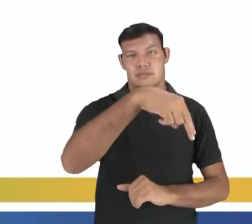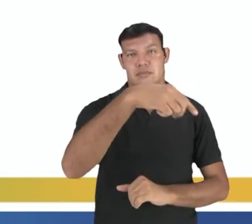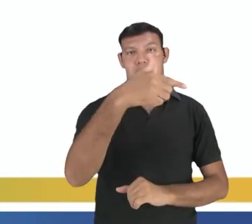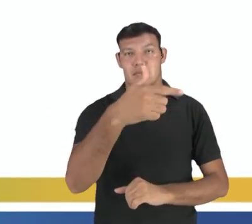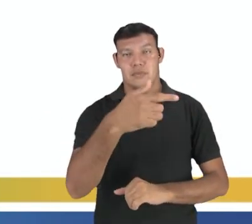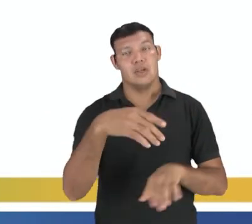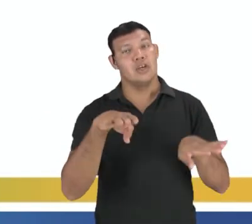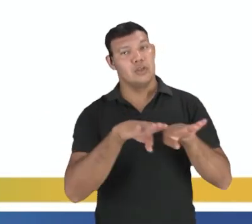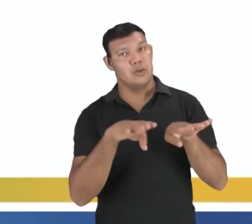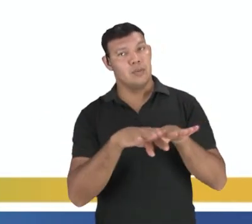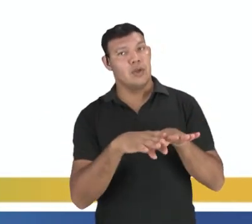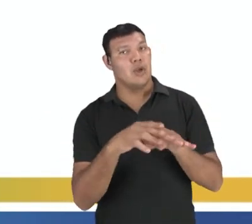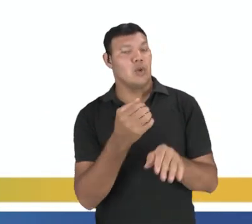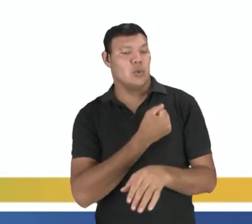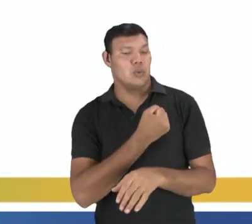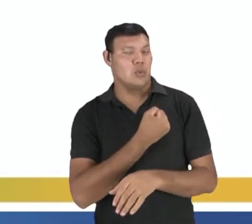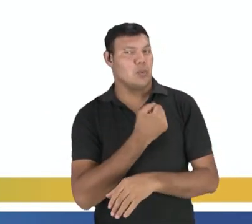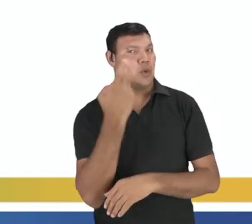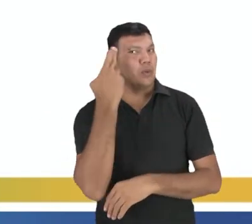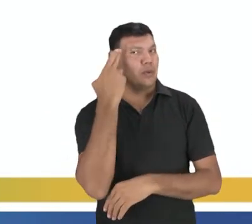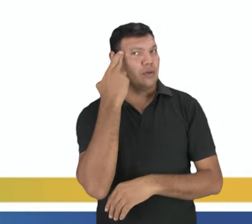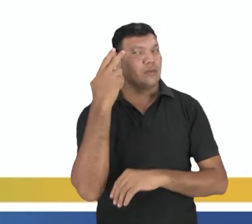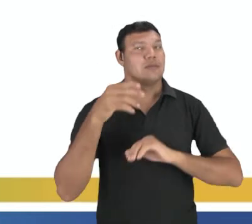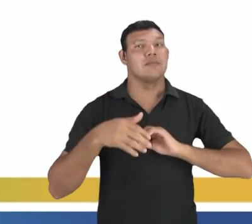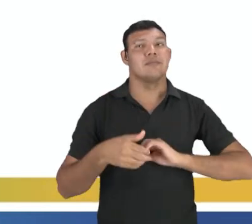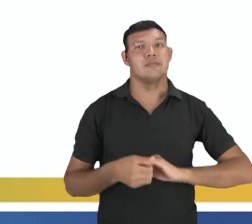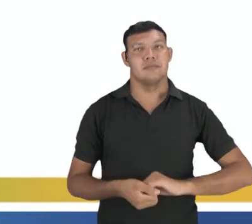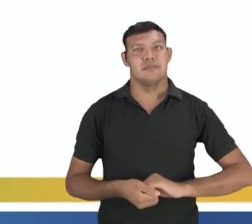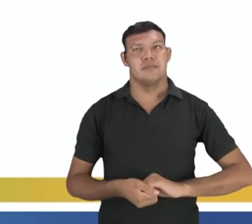os naturais, tá? N's naturais.